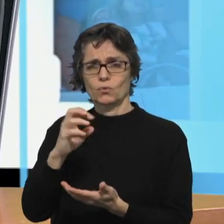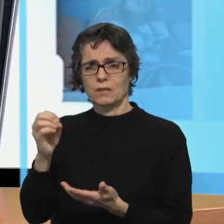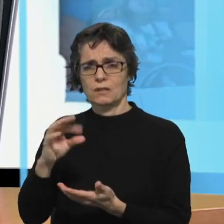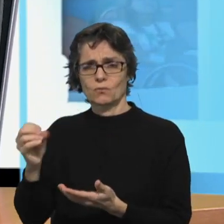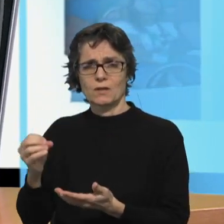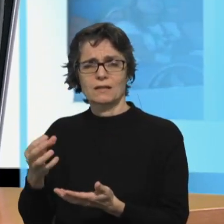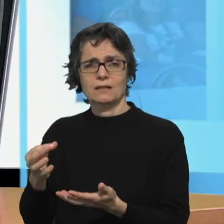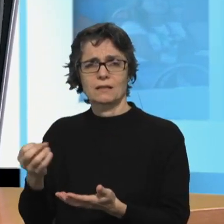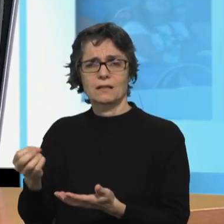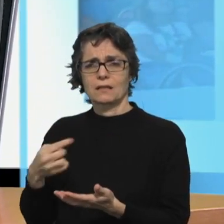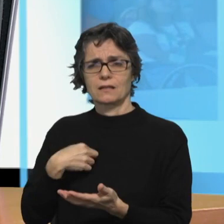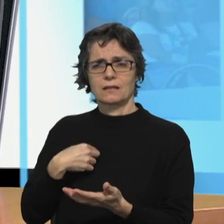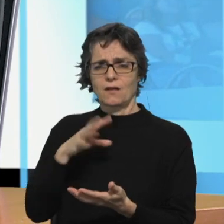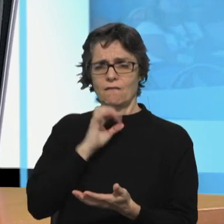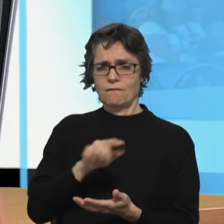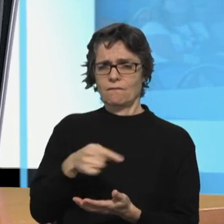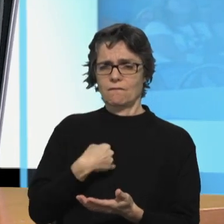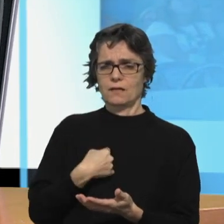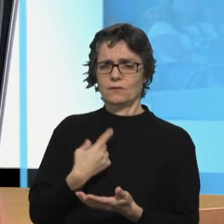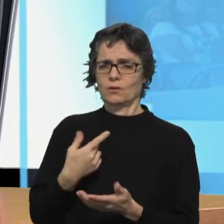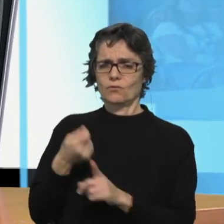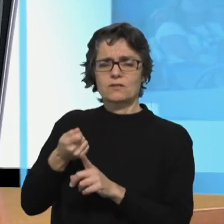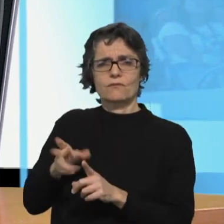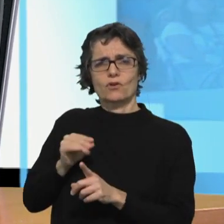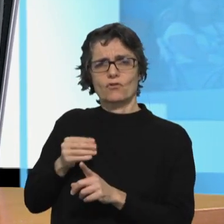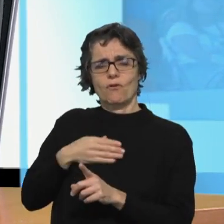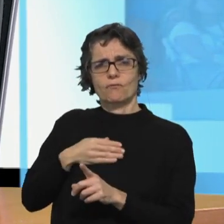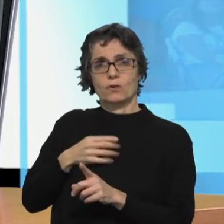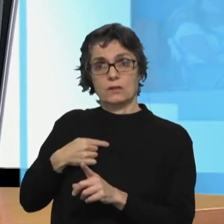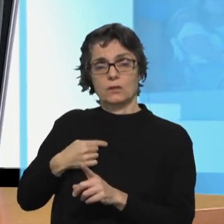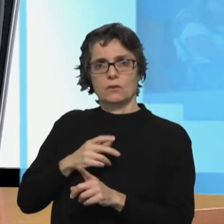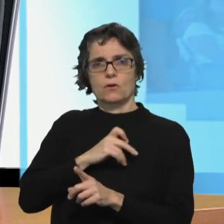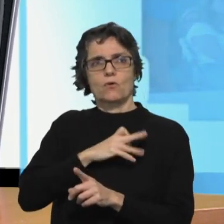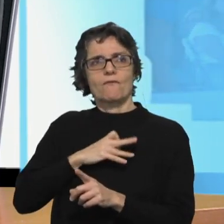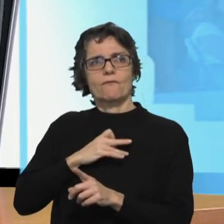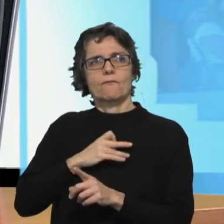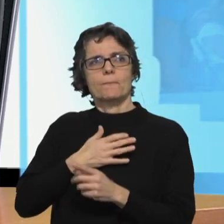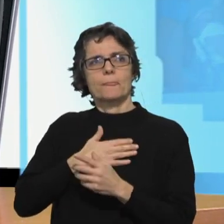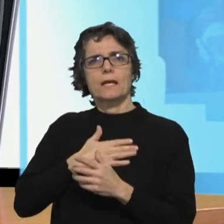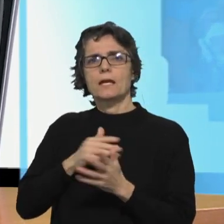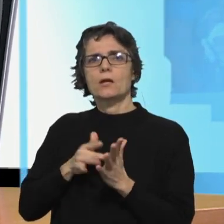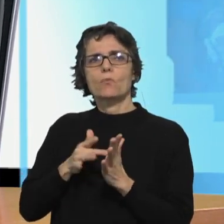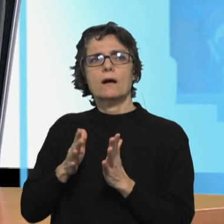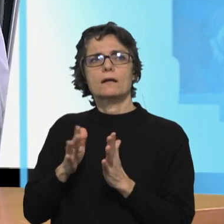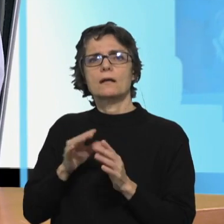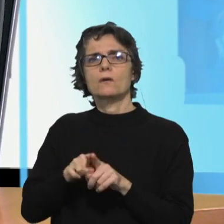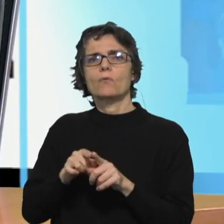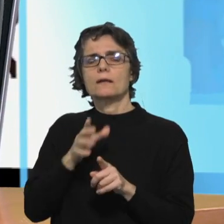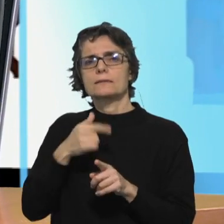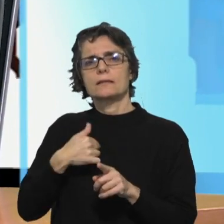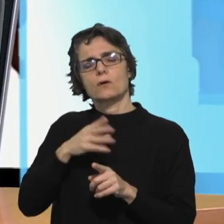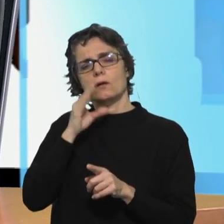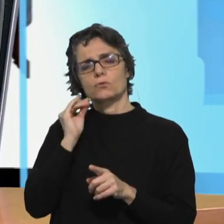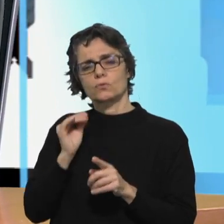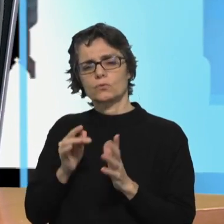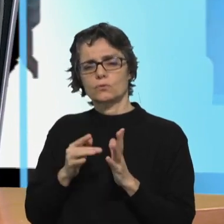dou-me conta que se calhar eu estou desafiado a crescer para uma fé adulta mais comprometida, mais livre, no fundo, que dá mais qualidade à